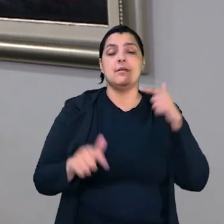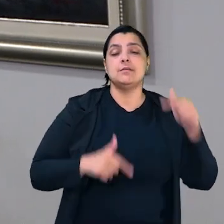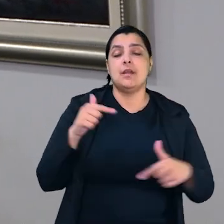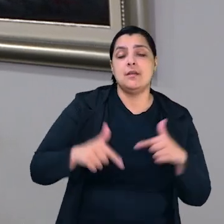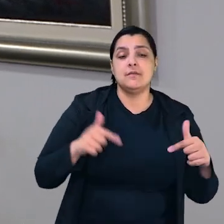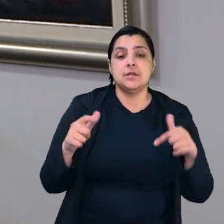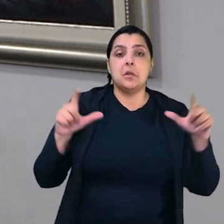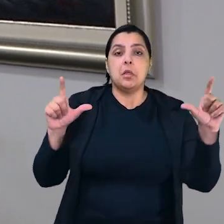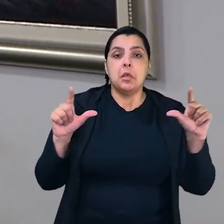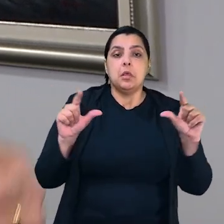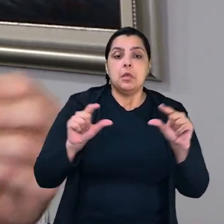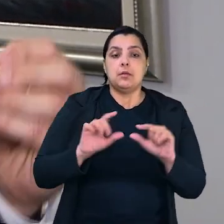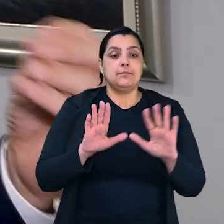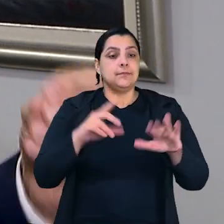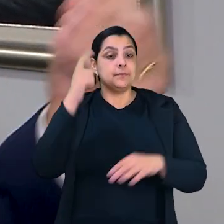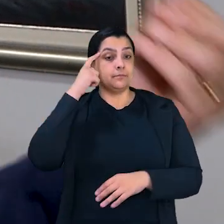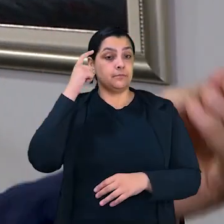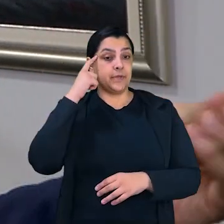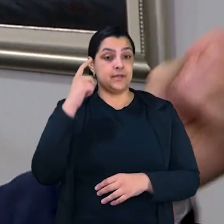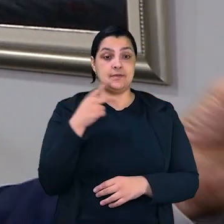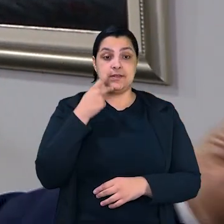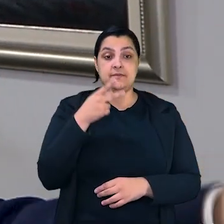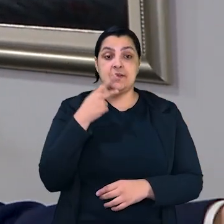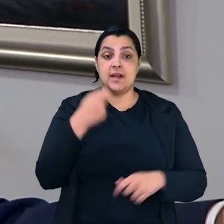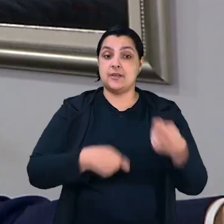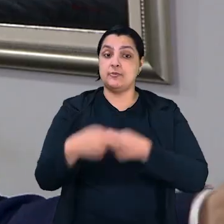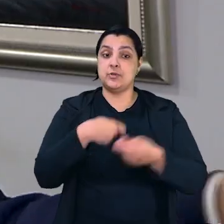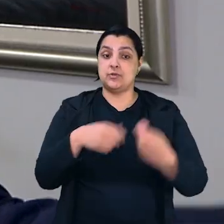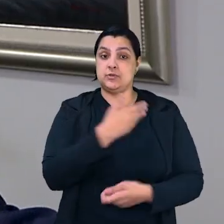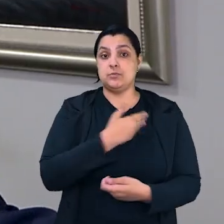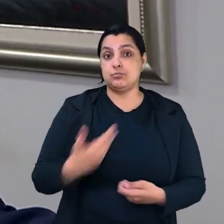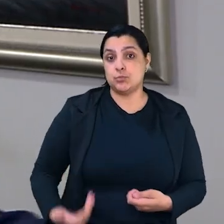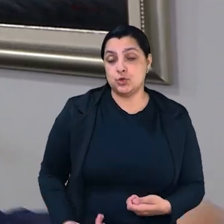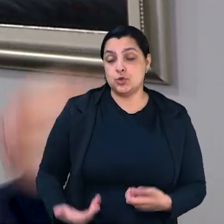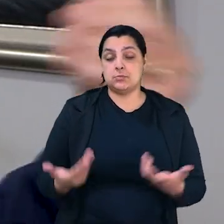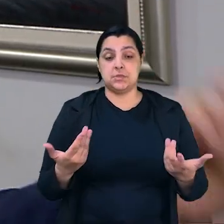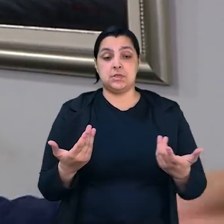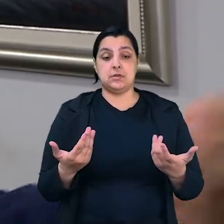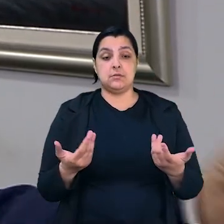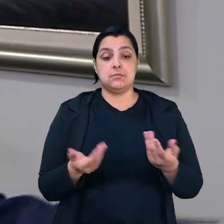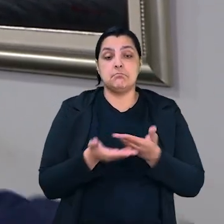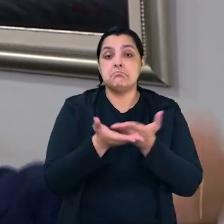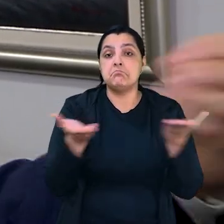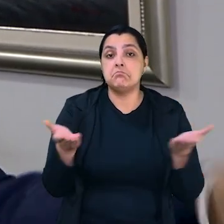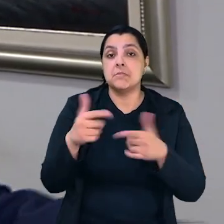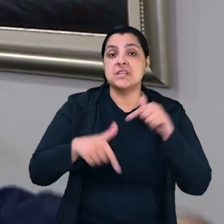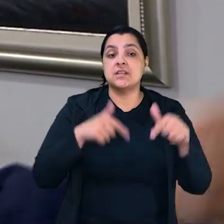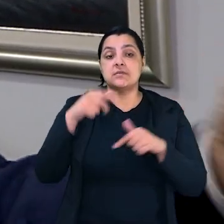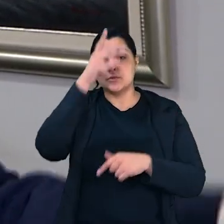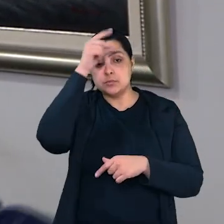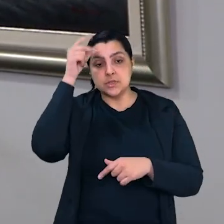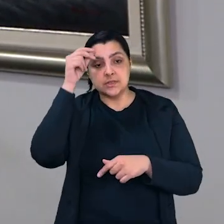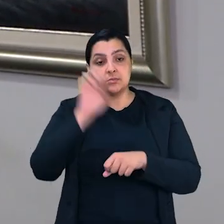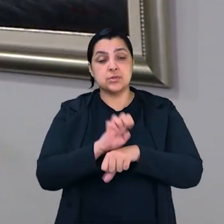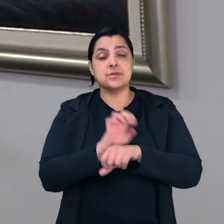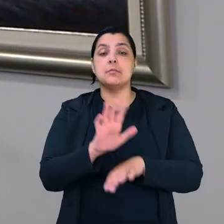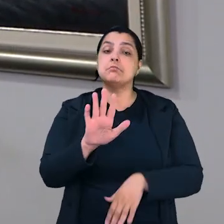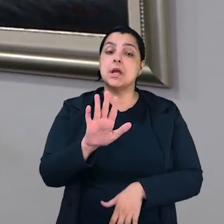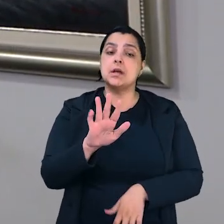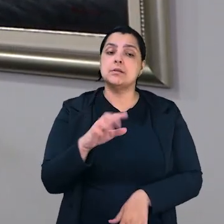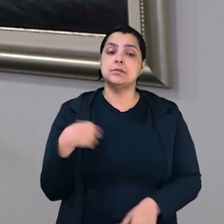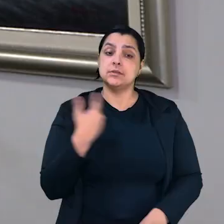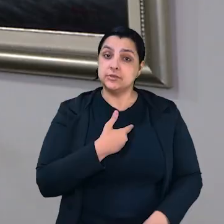da prestação de trabalho. Isso a gente pensa quando a gente fala da administração pública, de uma prestação de serviço ao município, ao Estado,